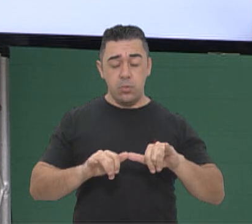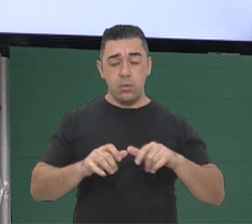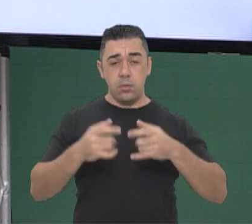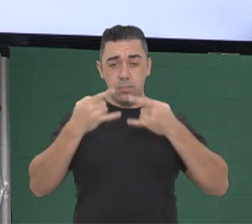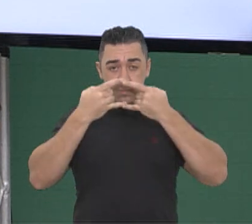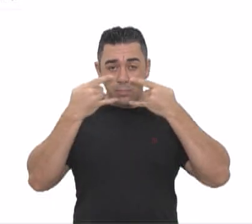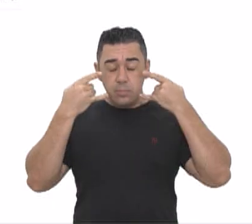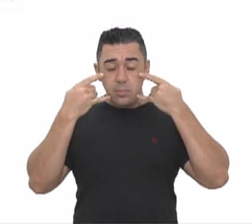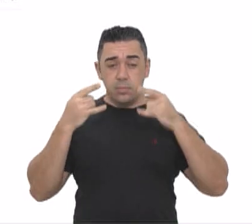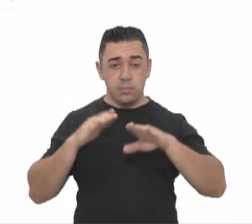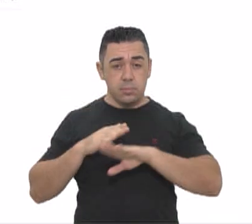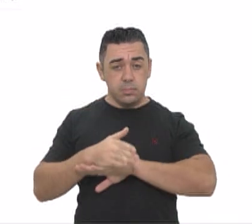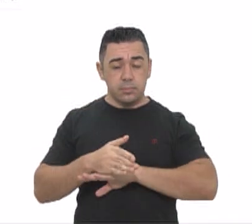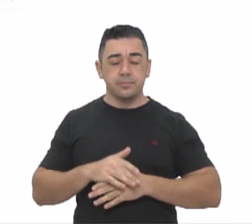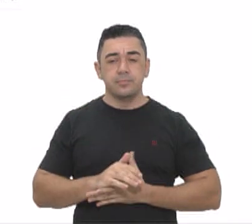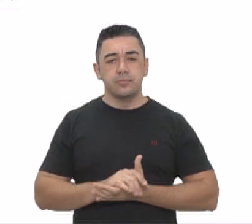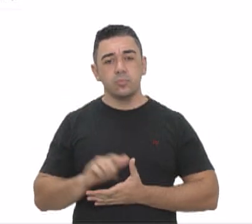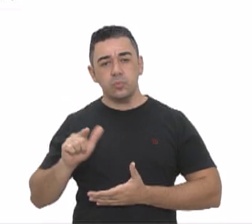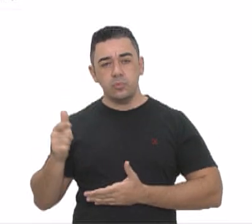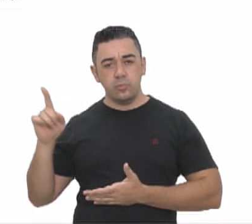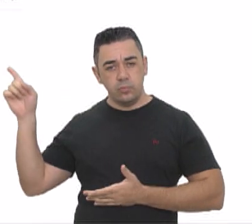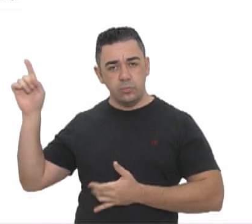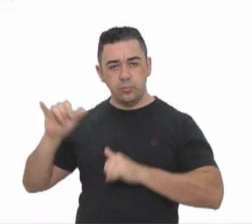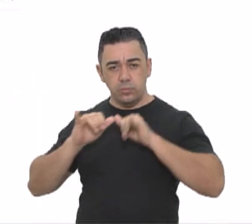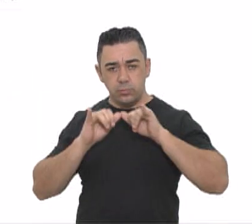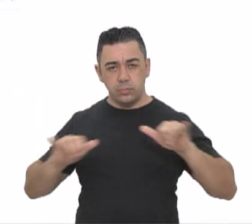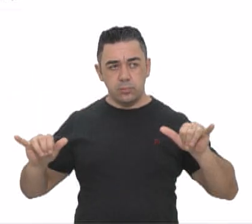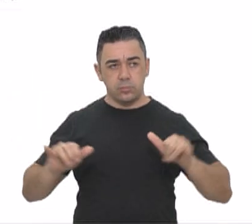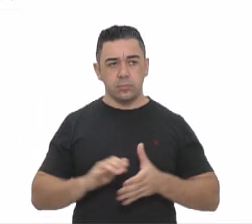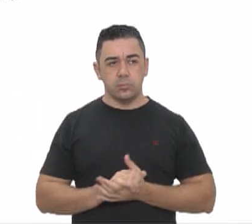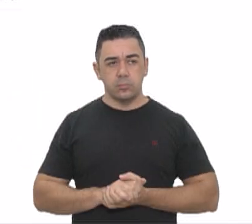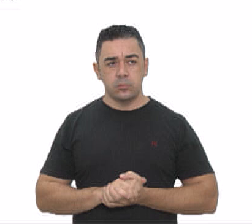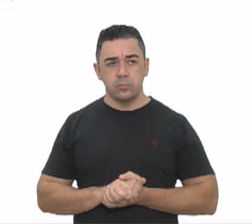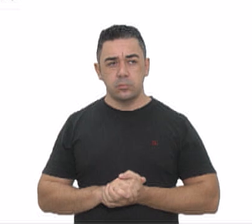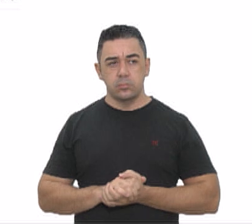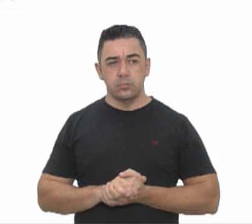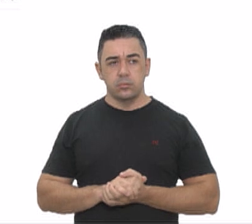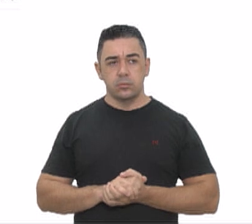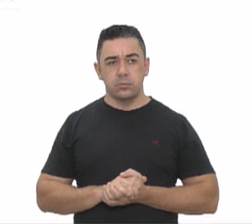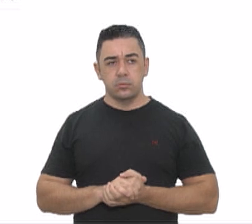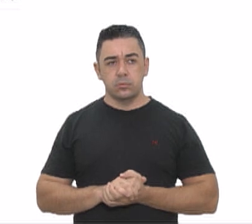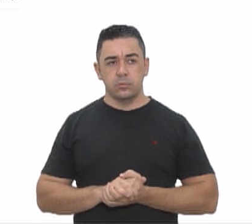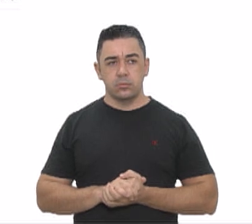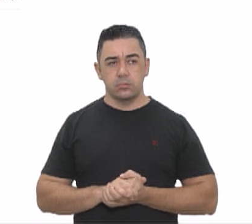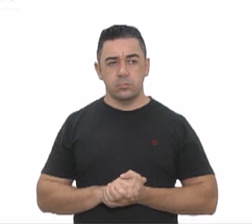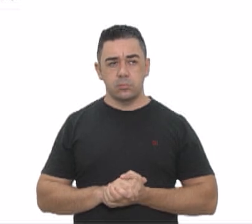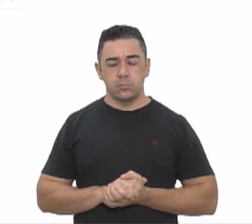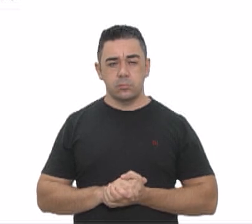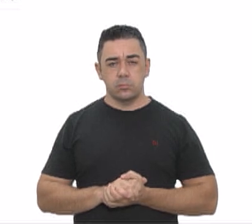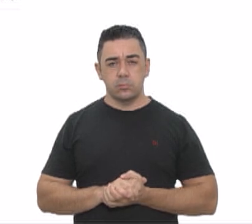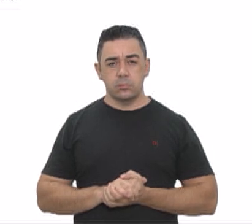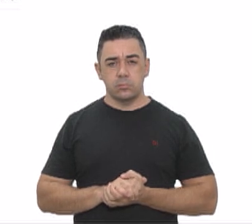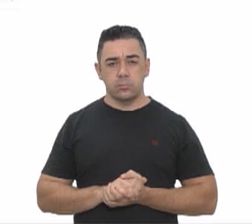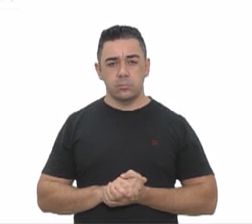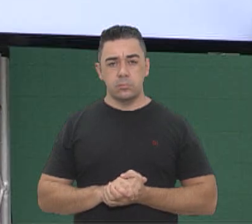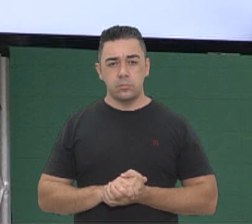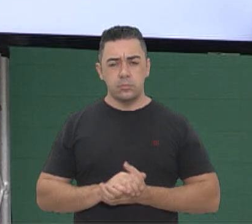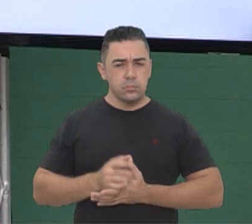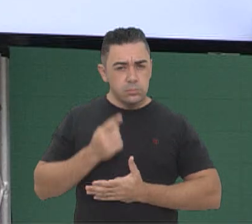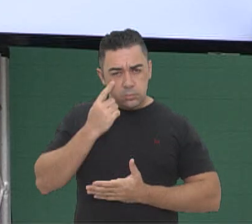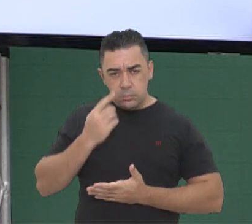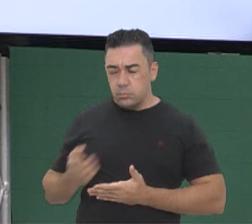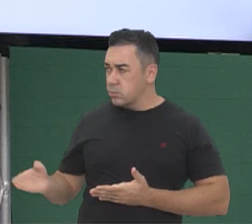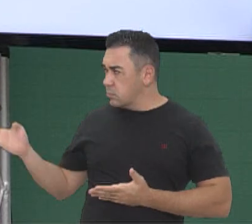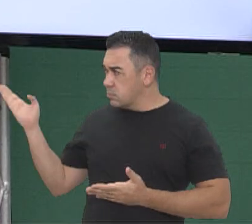O outro titular que nós temos, em que vão a trabalhar os beneficiários de planos sociais. Olha